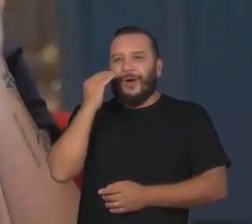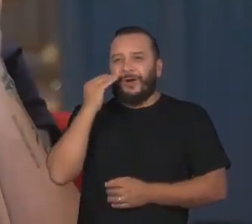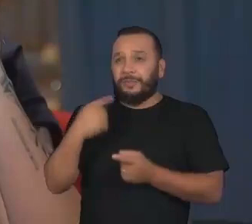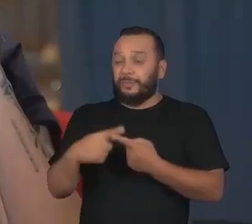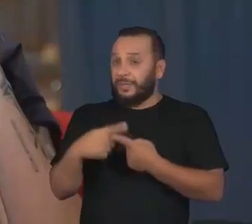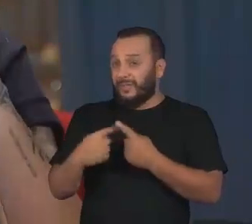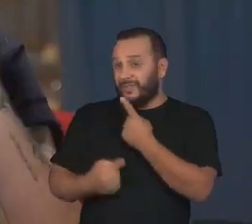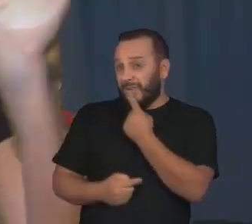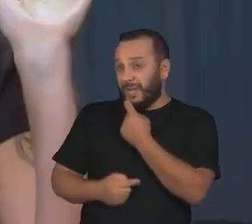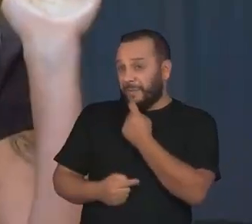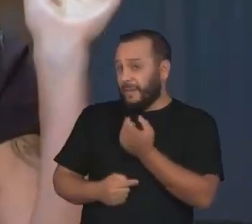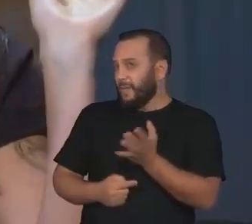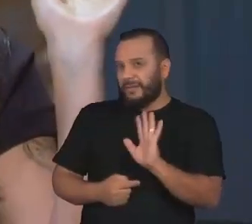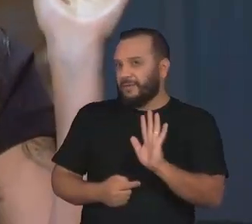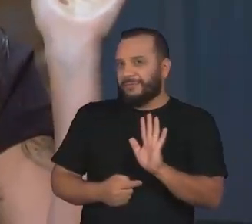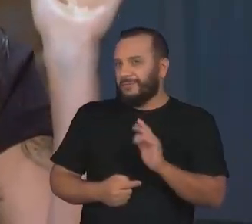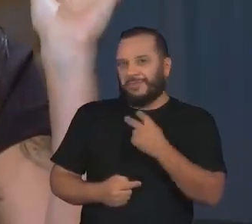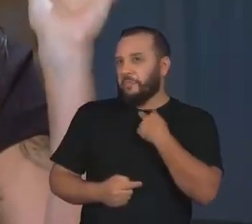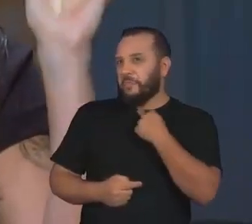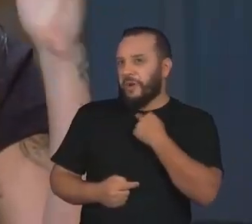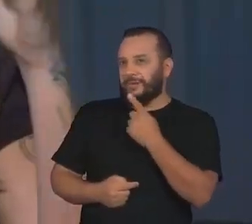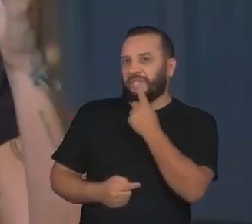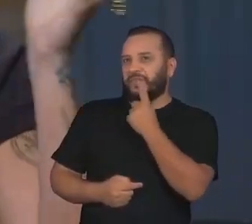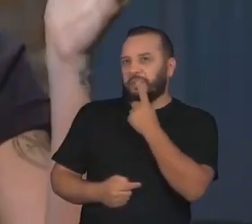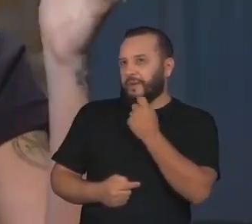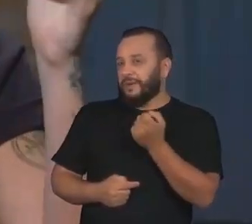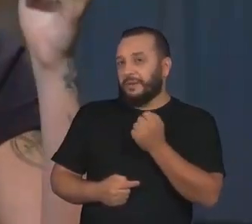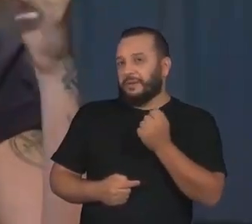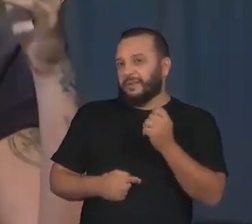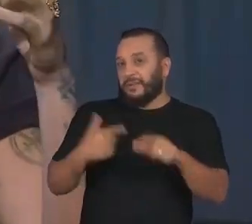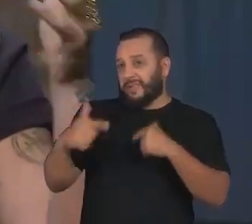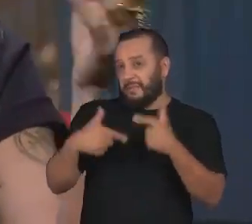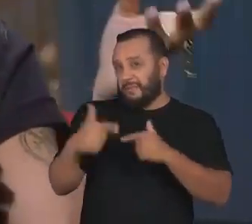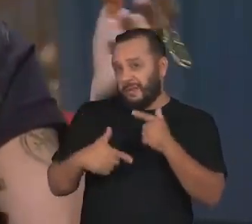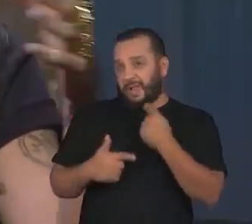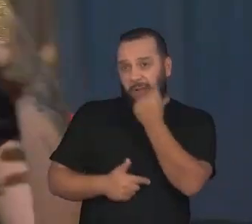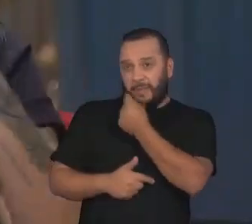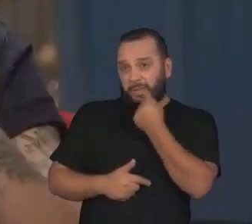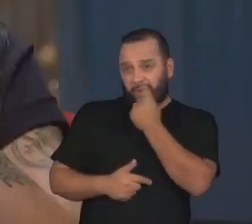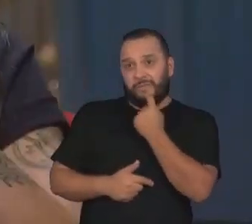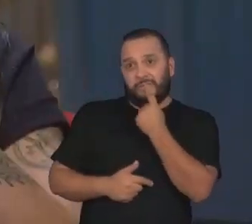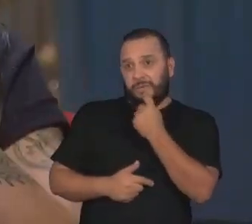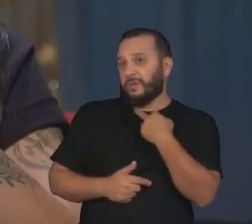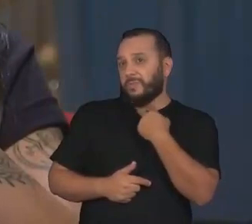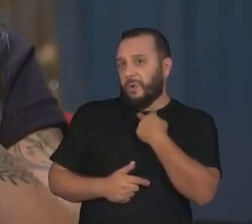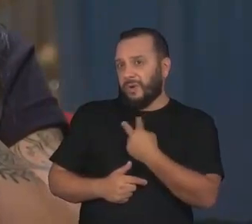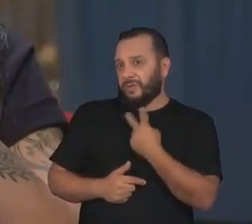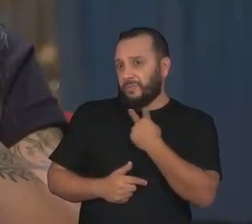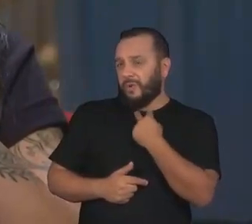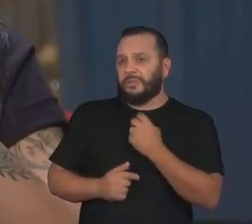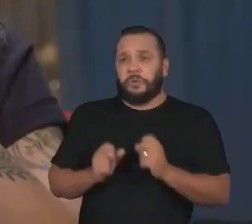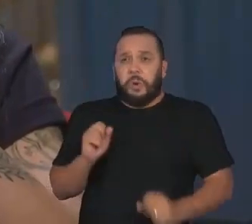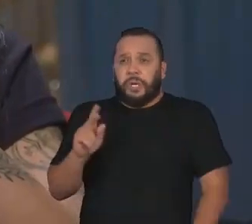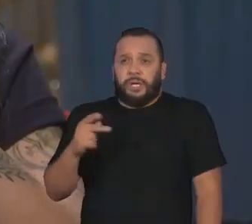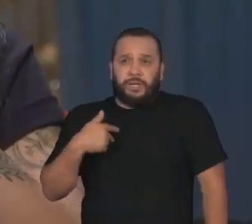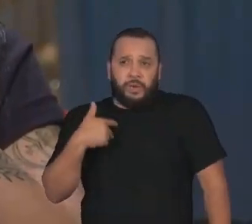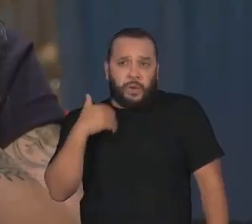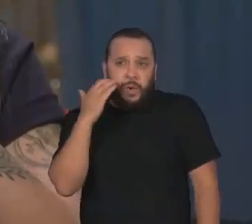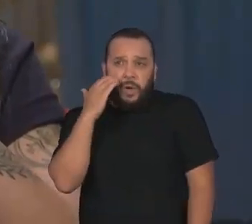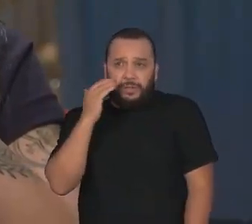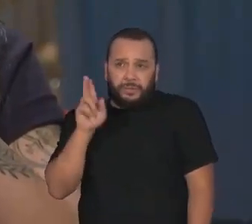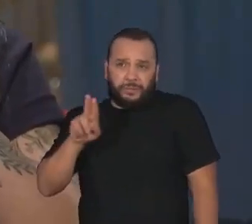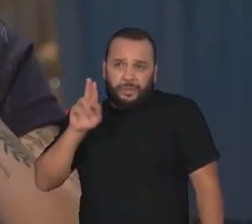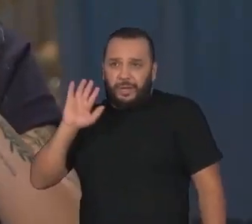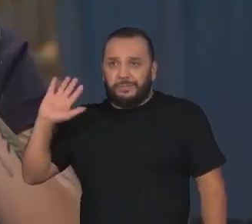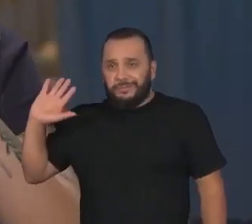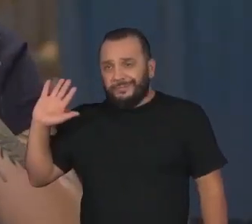assim a mulher não pode ir pro pro pro trabalho de batom vermelho a mulher não pode Aí eu falava Ok então eu vou usar um rosa tá